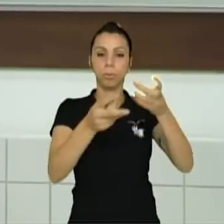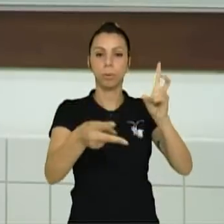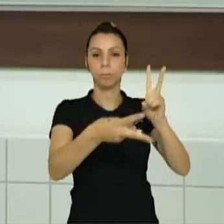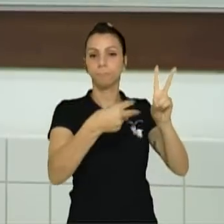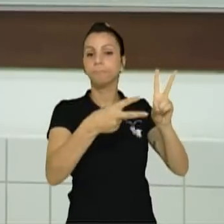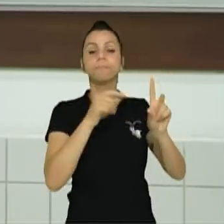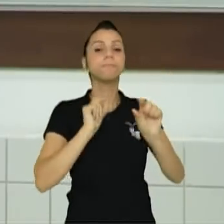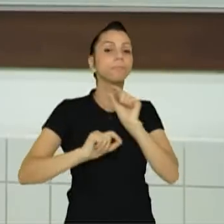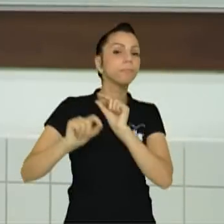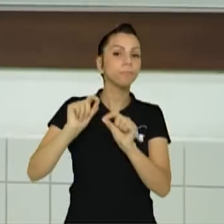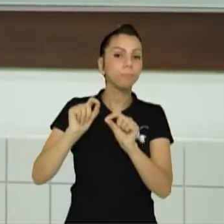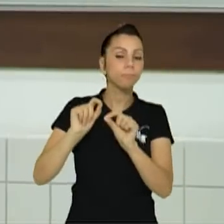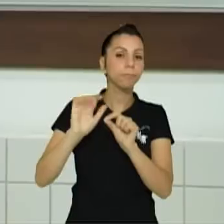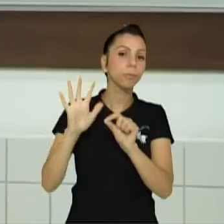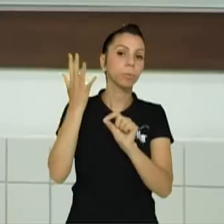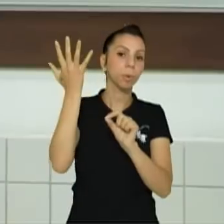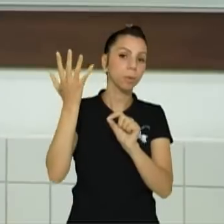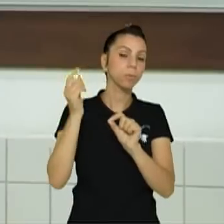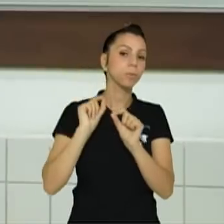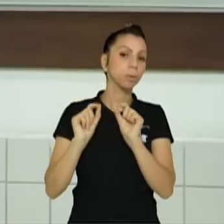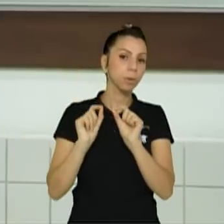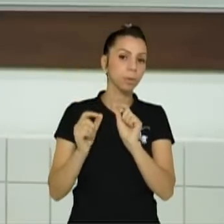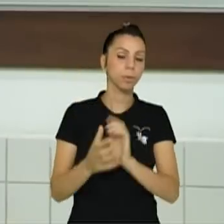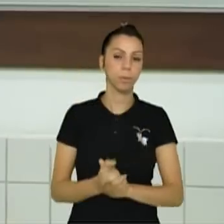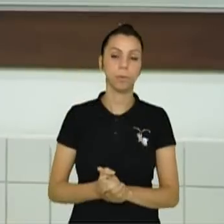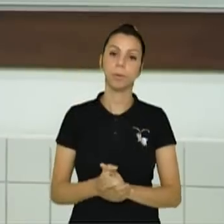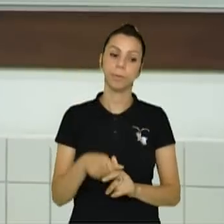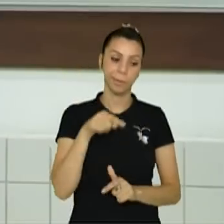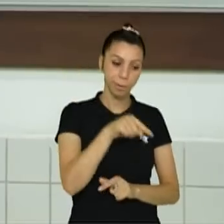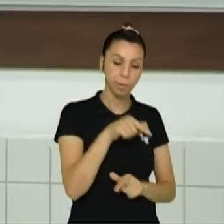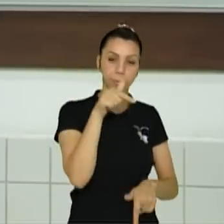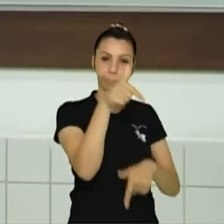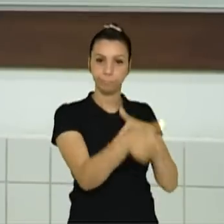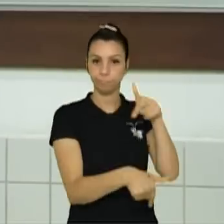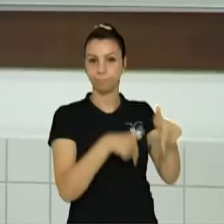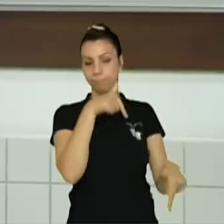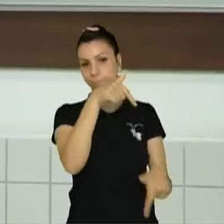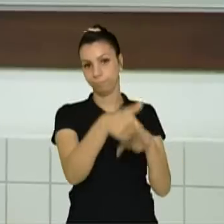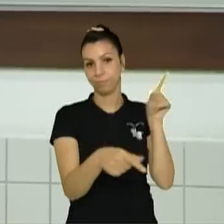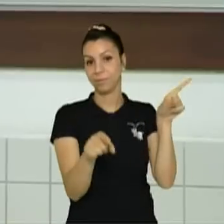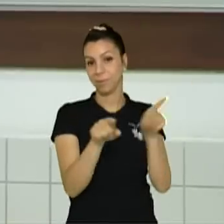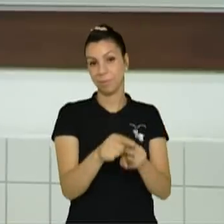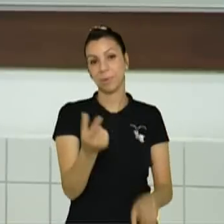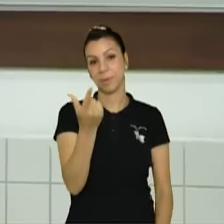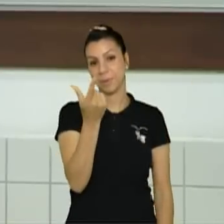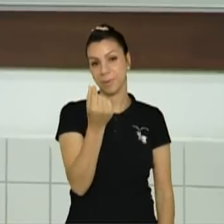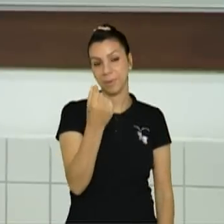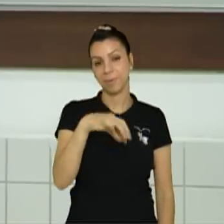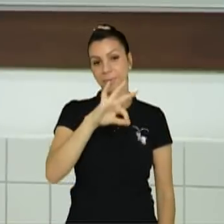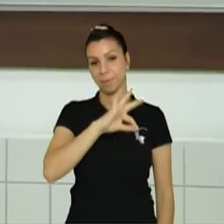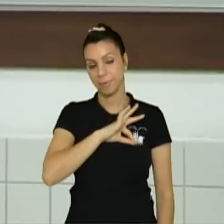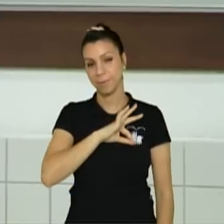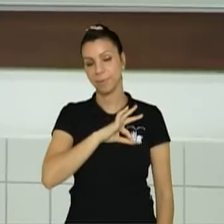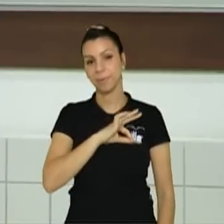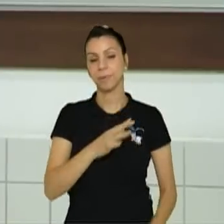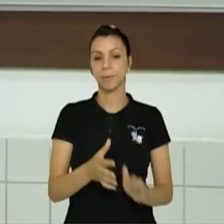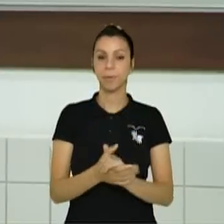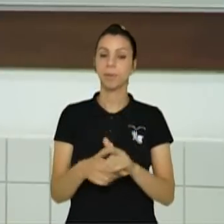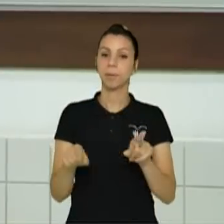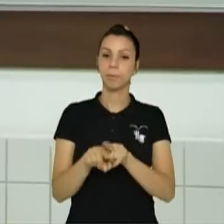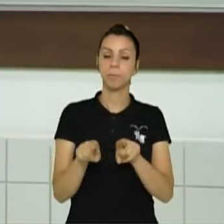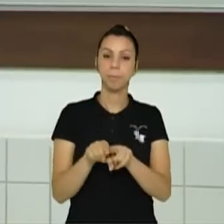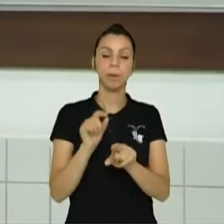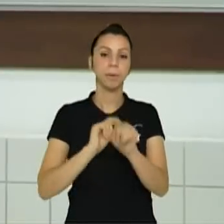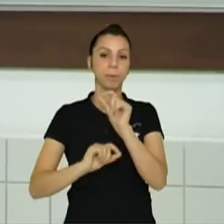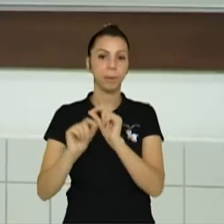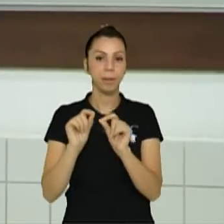tá? Eles vão, principalmente, trabalhar e receber, conforme o documento lido, a questão do catolicismo.